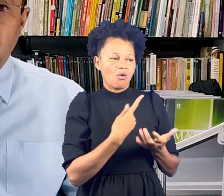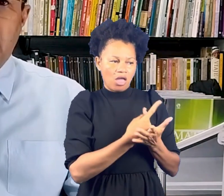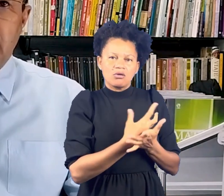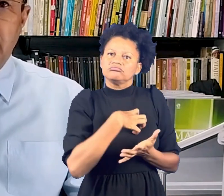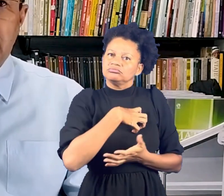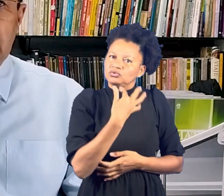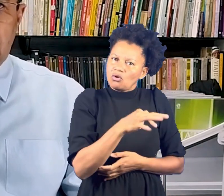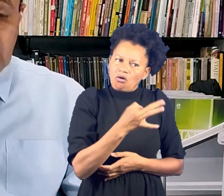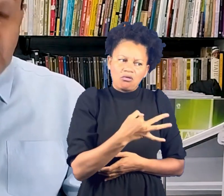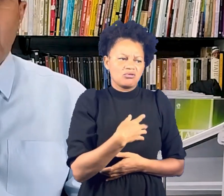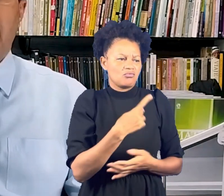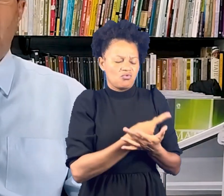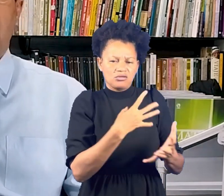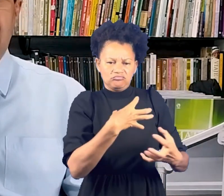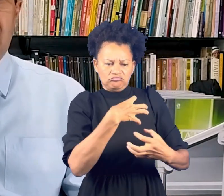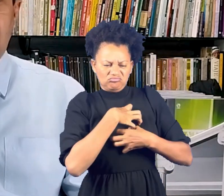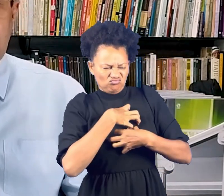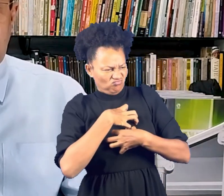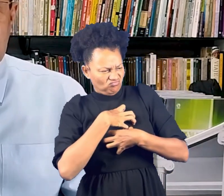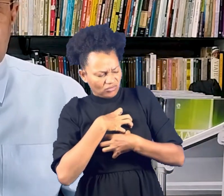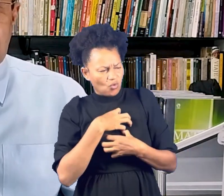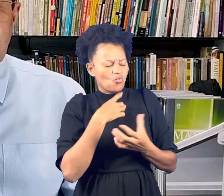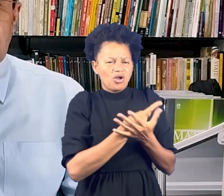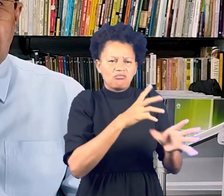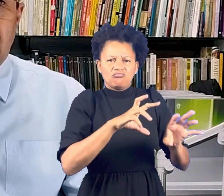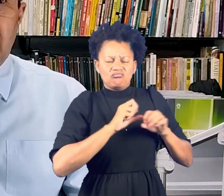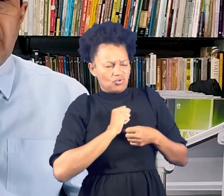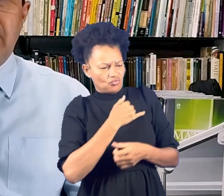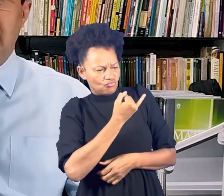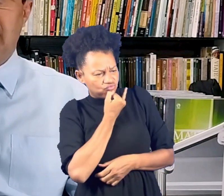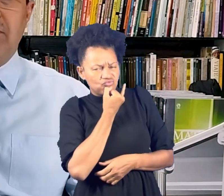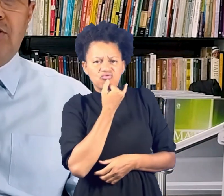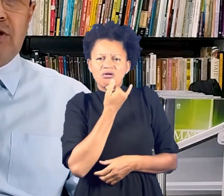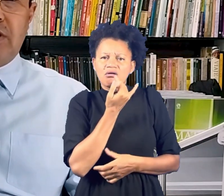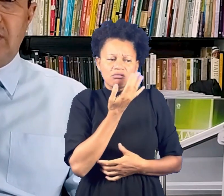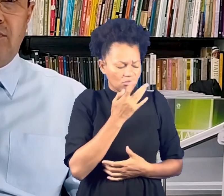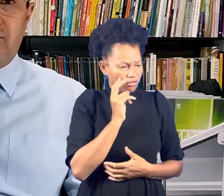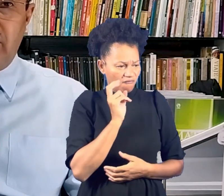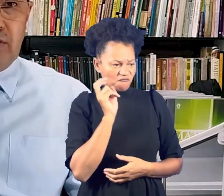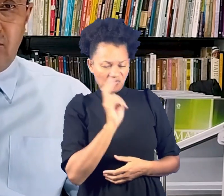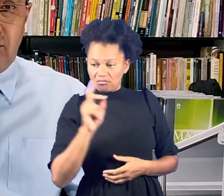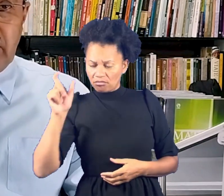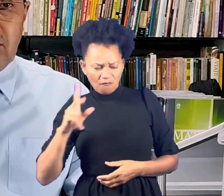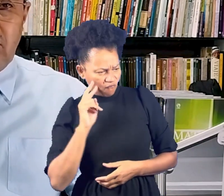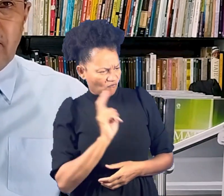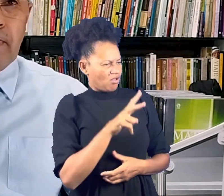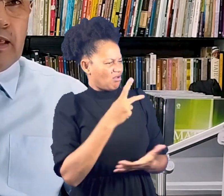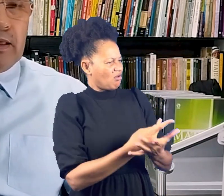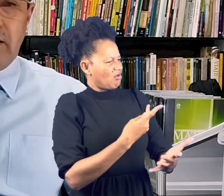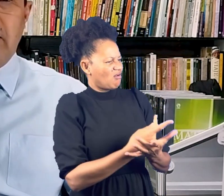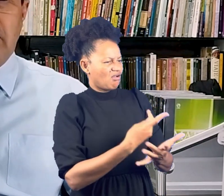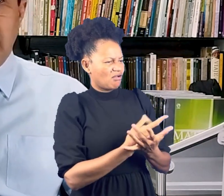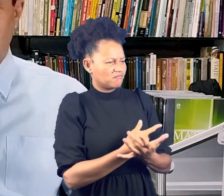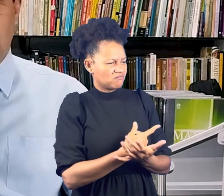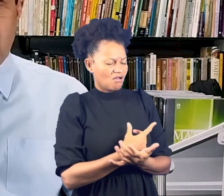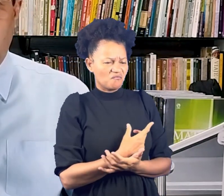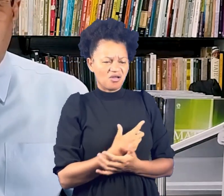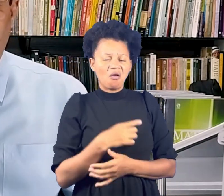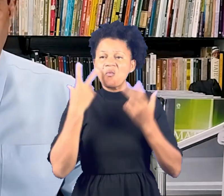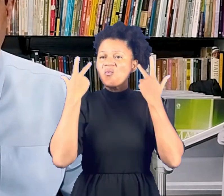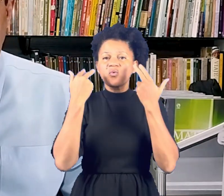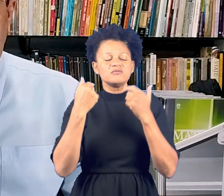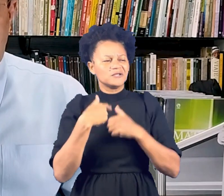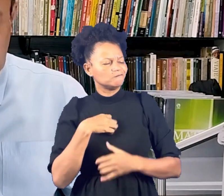erro machuca, o erro entristece. E na medida que ele vê o erro, ele não